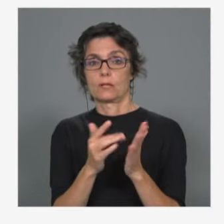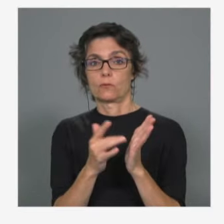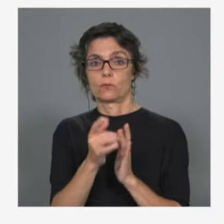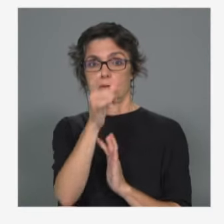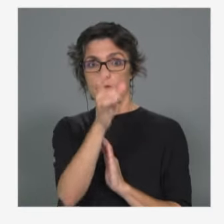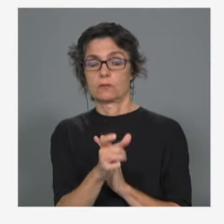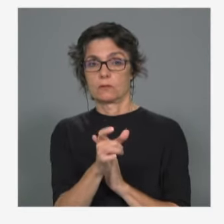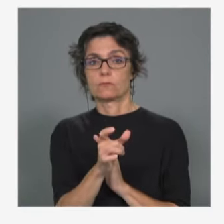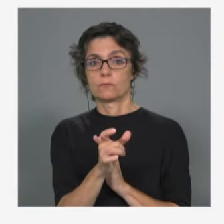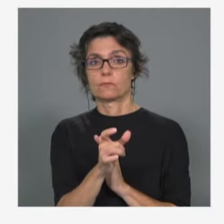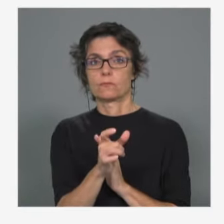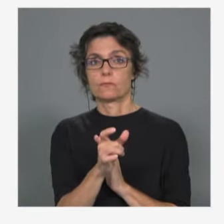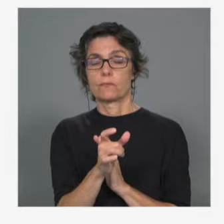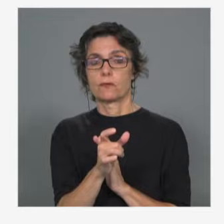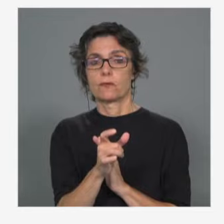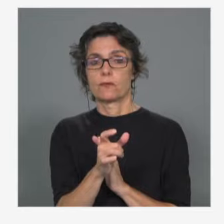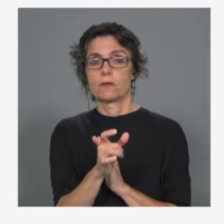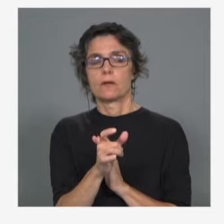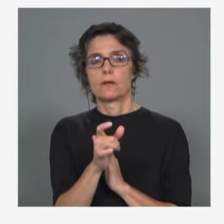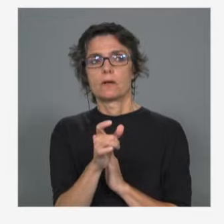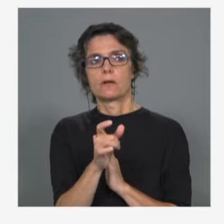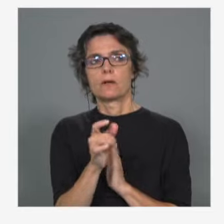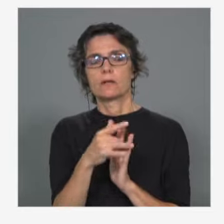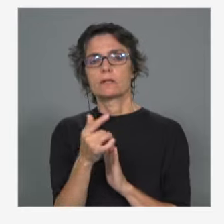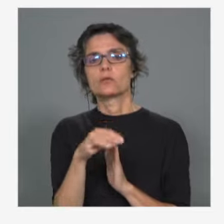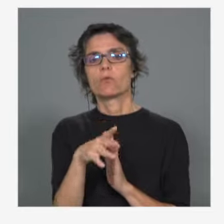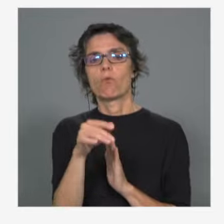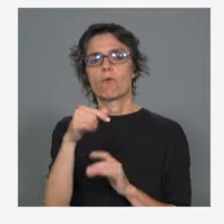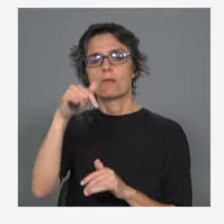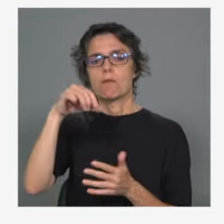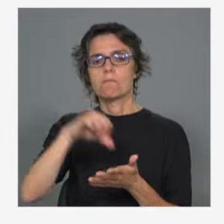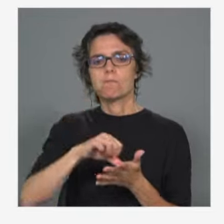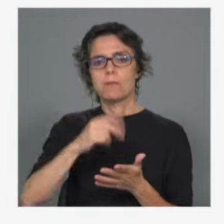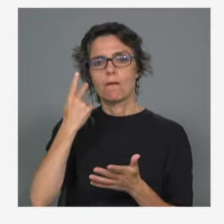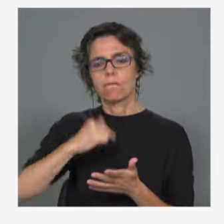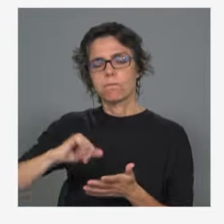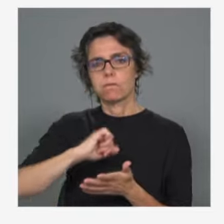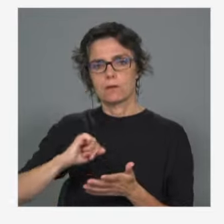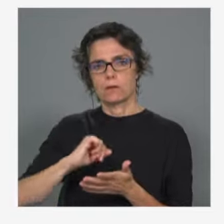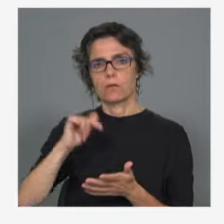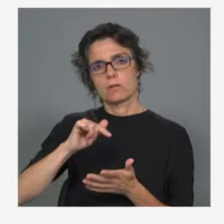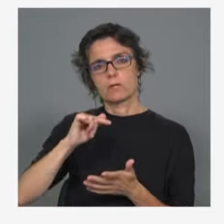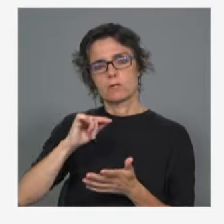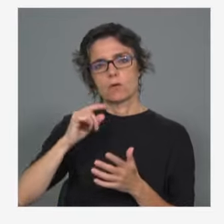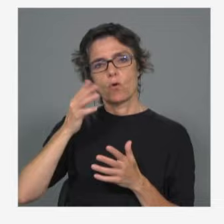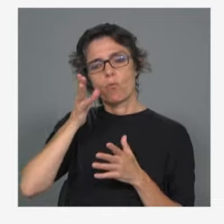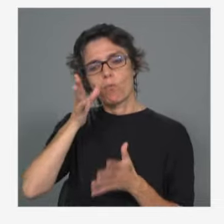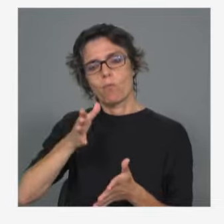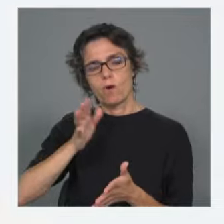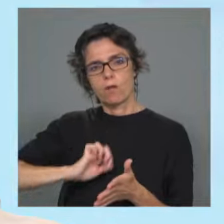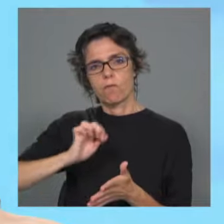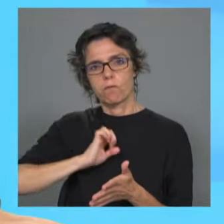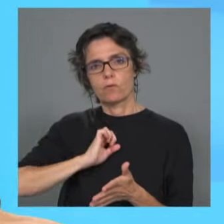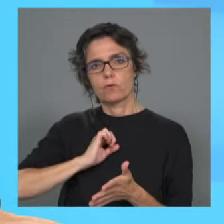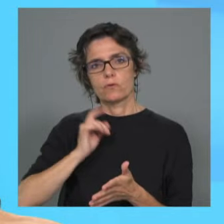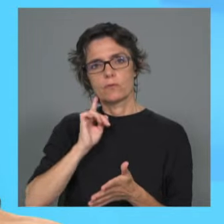o coloca no centro da nossa vida. É preciso esta adesão permanente, constante à figura de Cristo, como alguém que ilumina